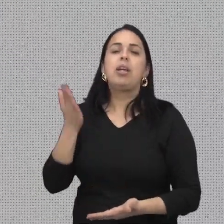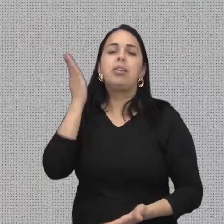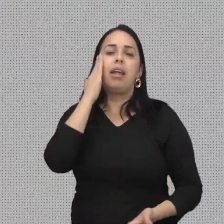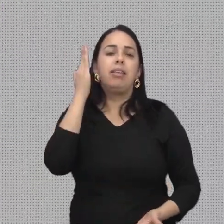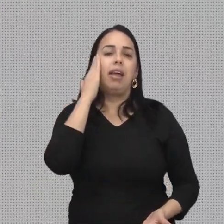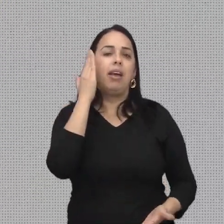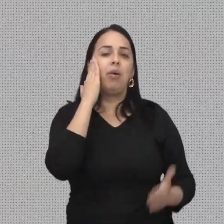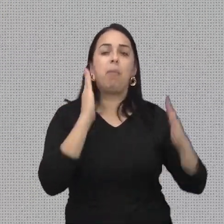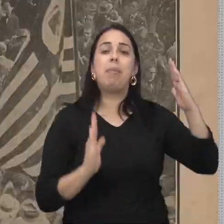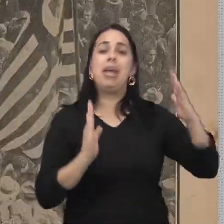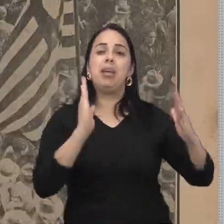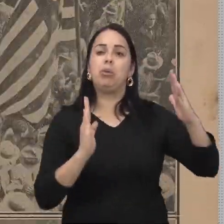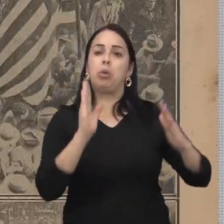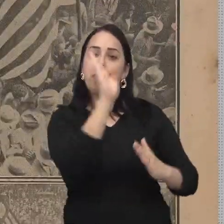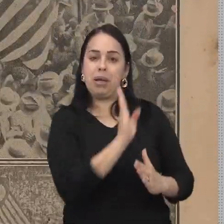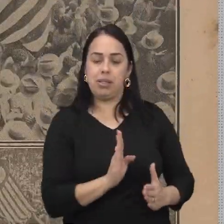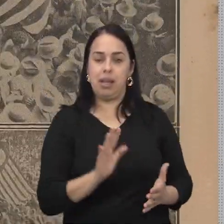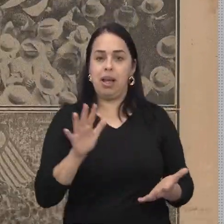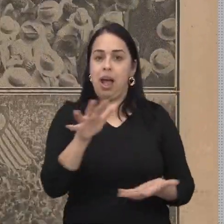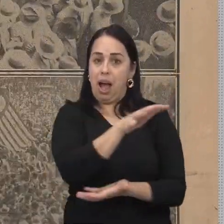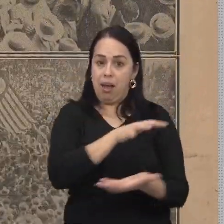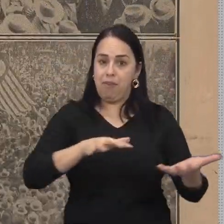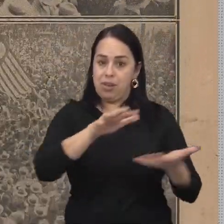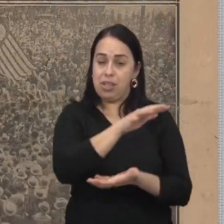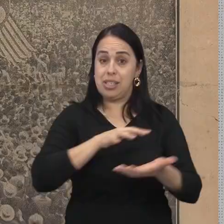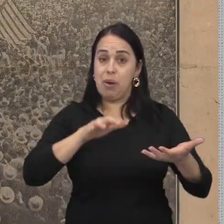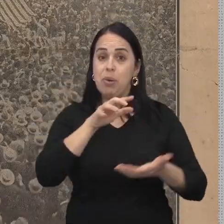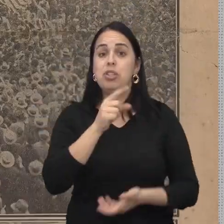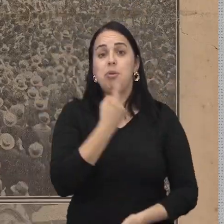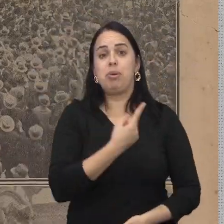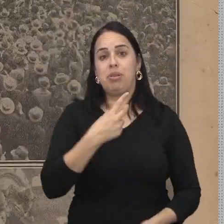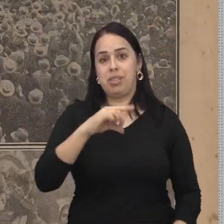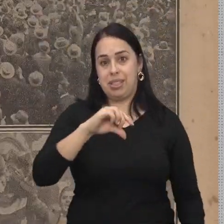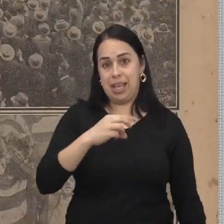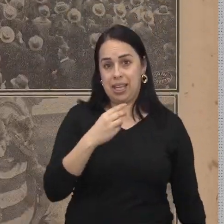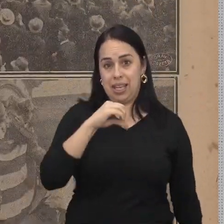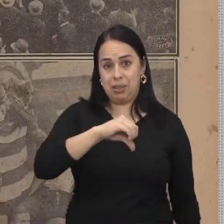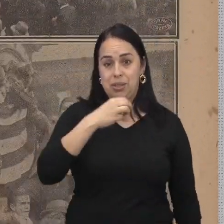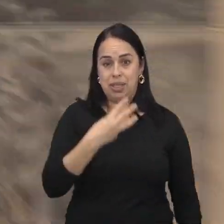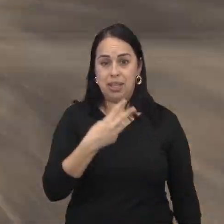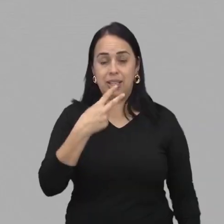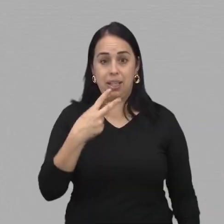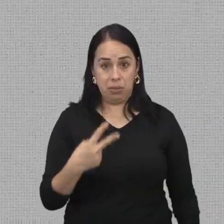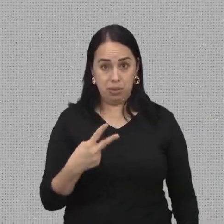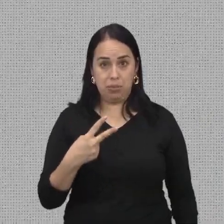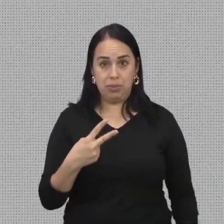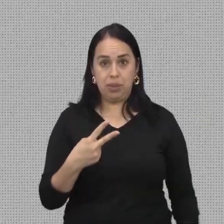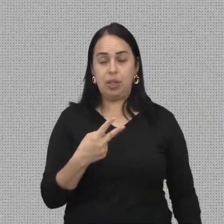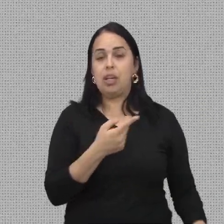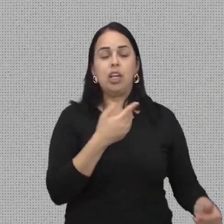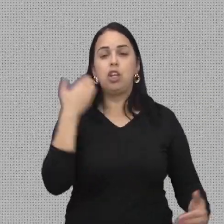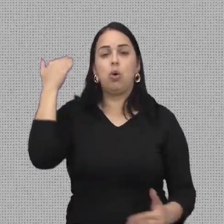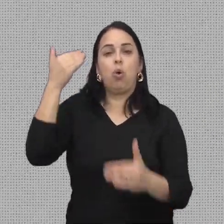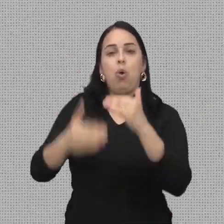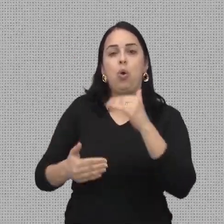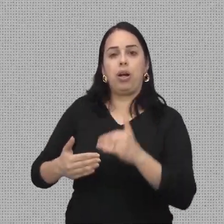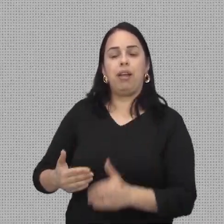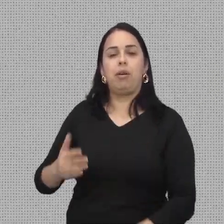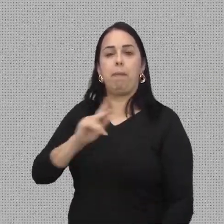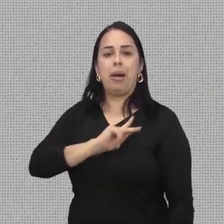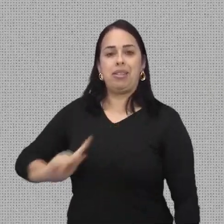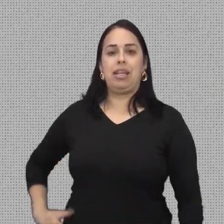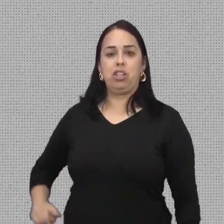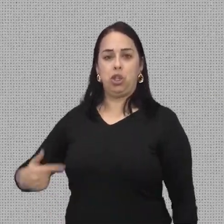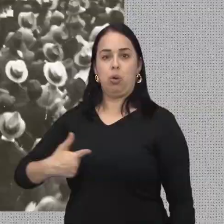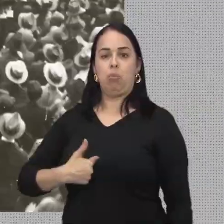momento político do país. A Revolução de 1932 em São Paulo foi um conflito contra a nomeação de Getúlio Vargas